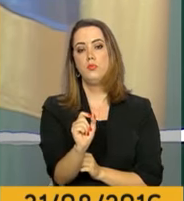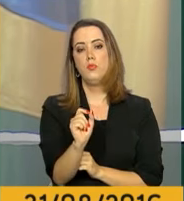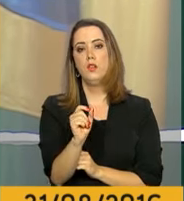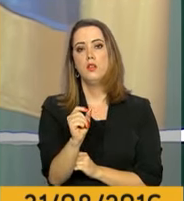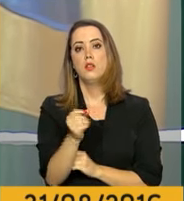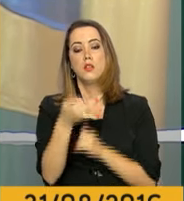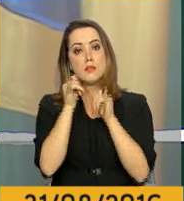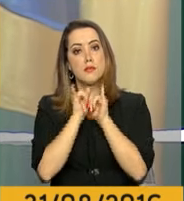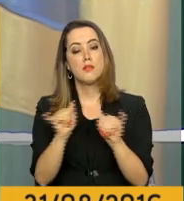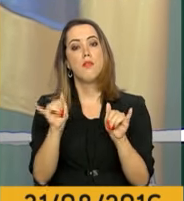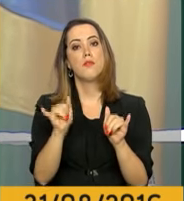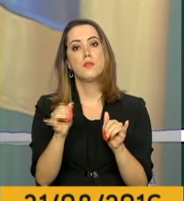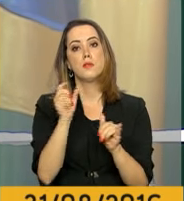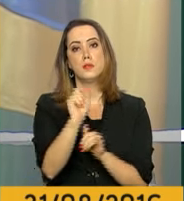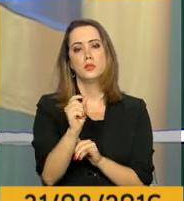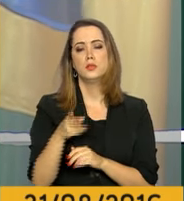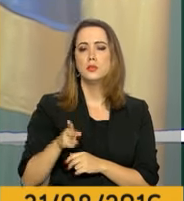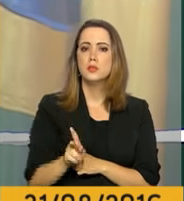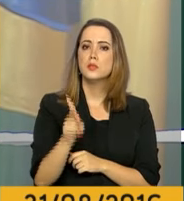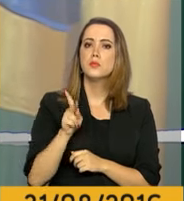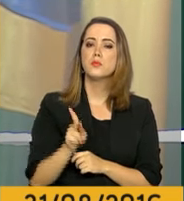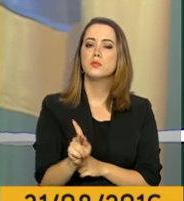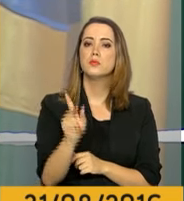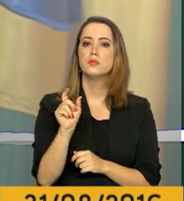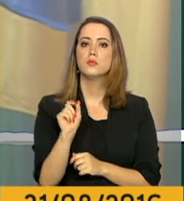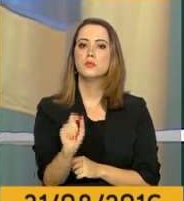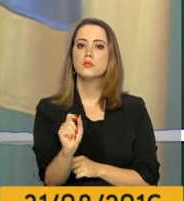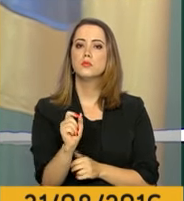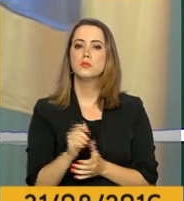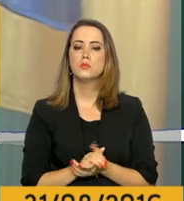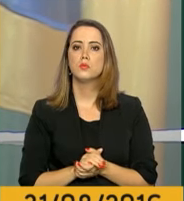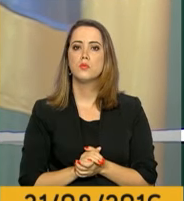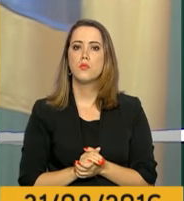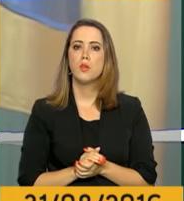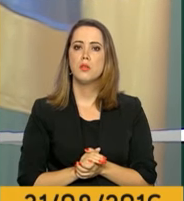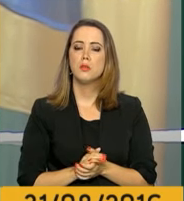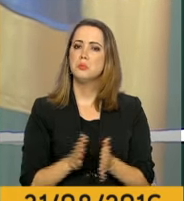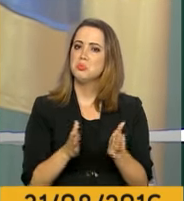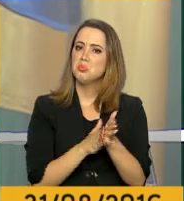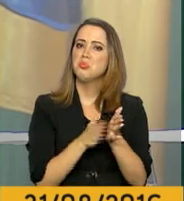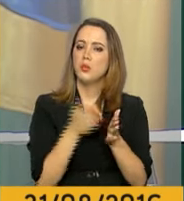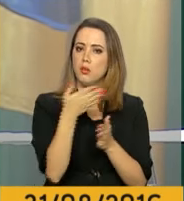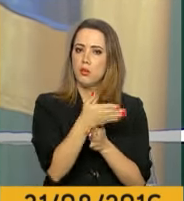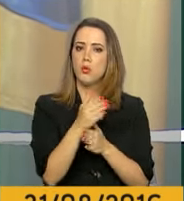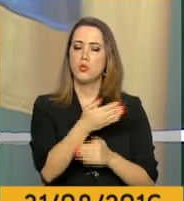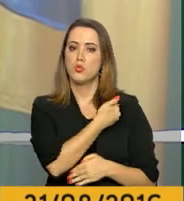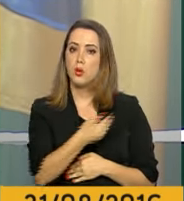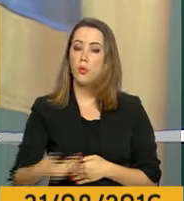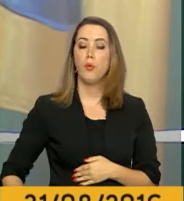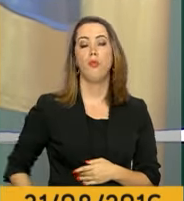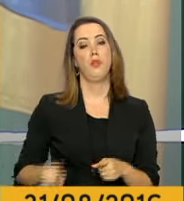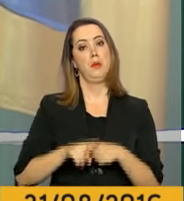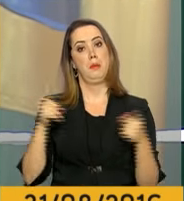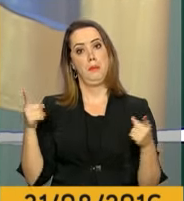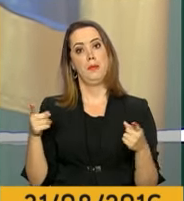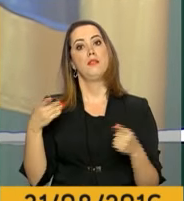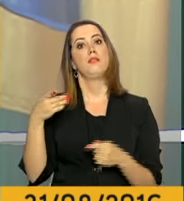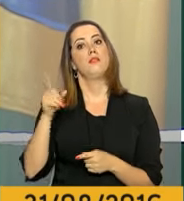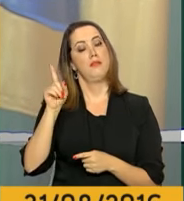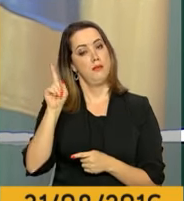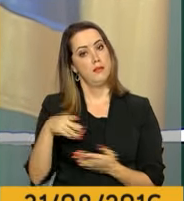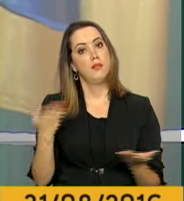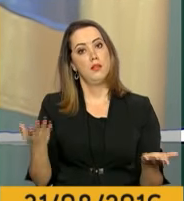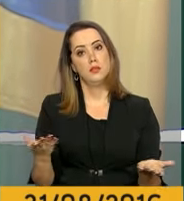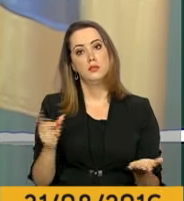senhores se manifestam, sempre é para prestigiar o governo. Evidentemente, também peço